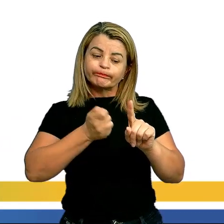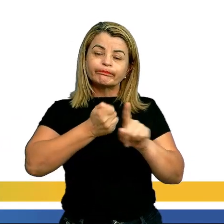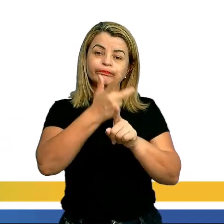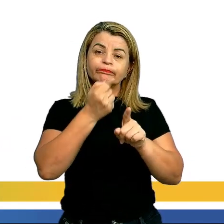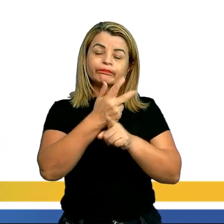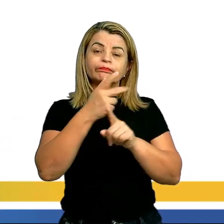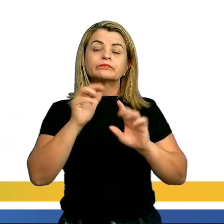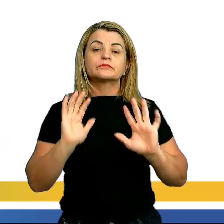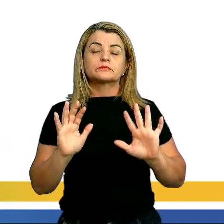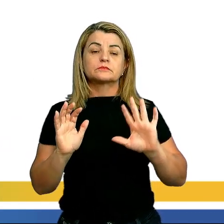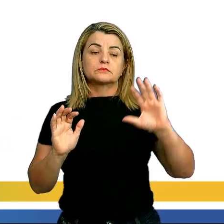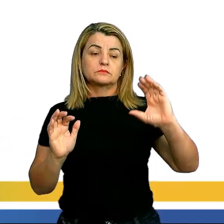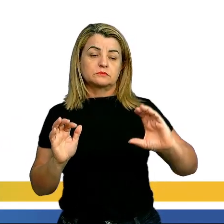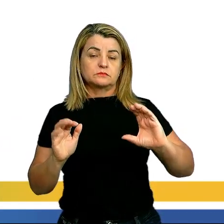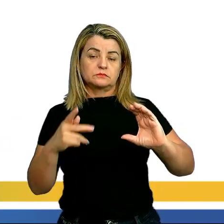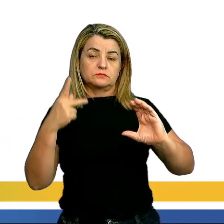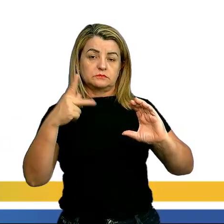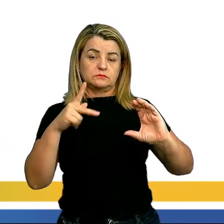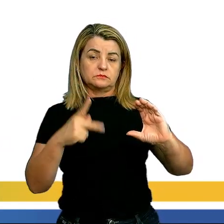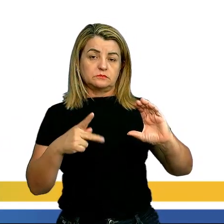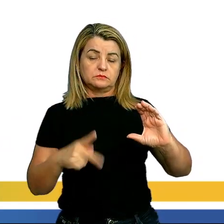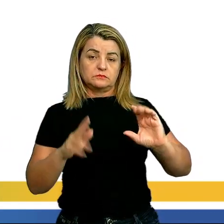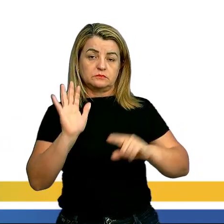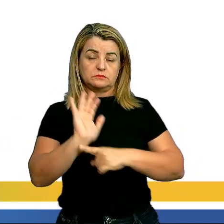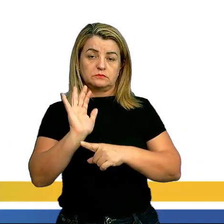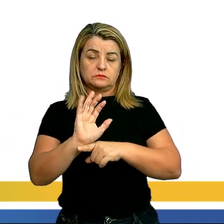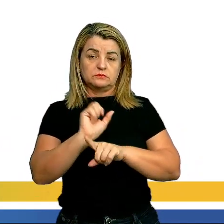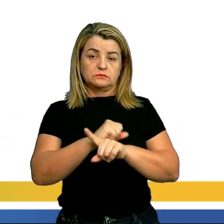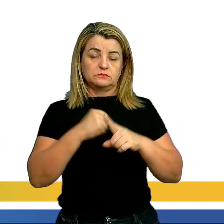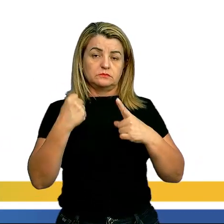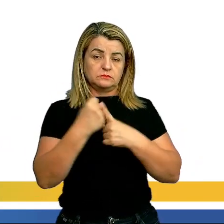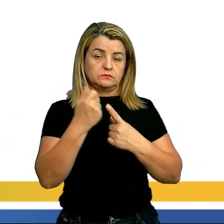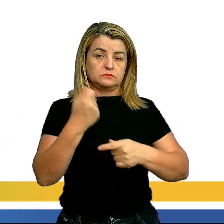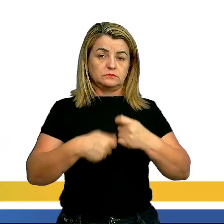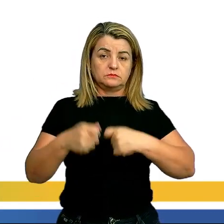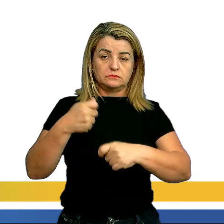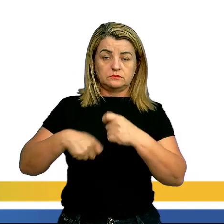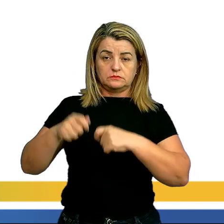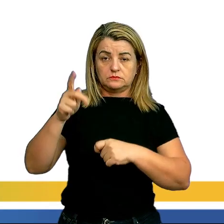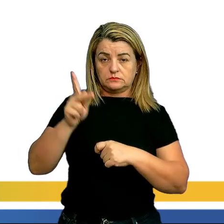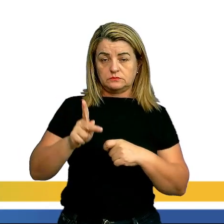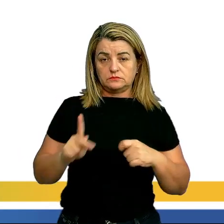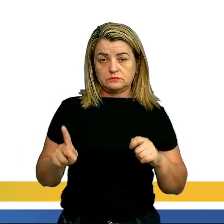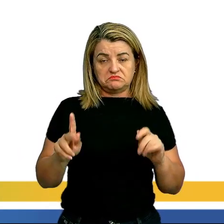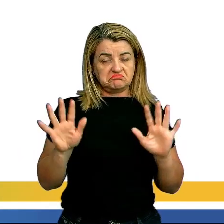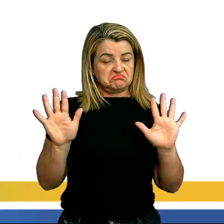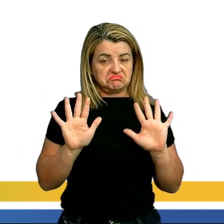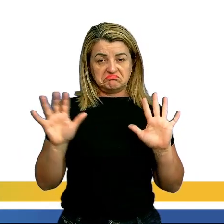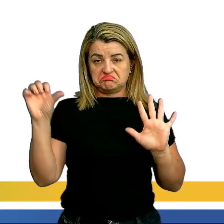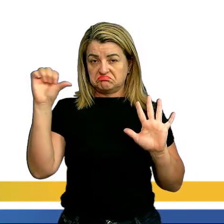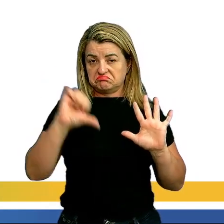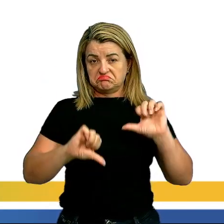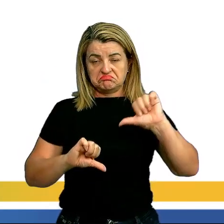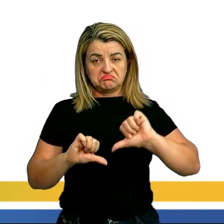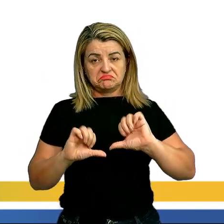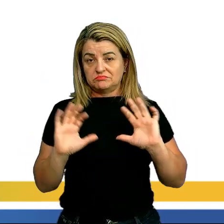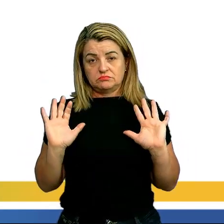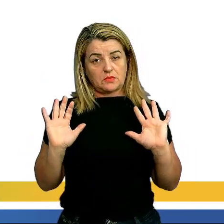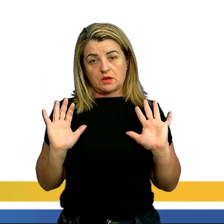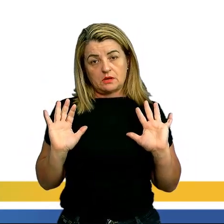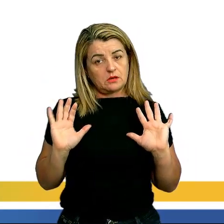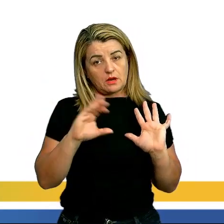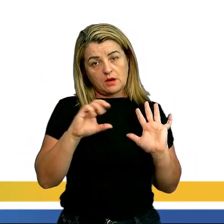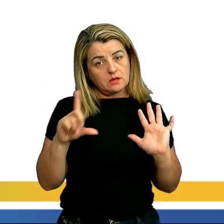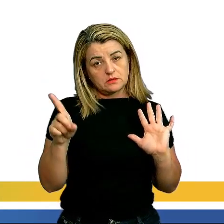A letra C vai dizer que os programas de ajuda social implementados na administração de Roosevelt foram ineficazes. Claro que não, né, gente? Se